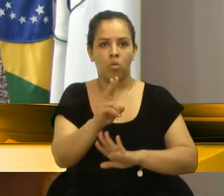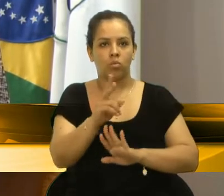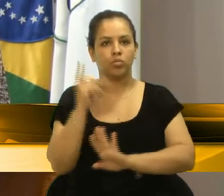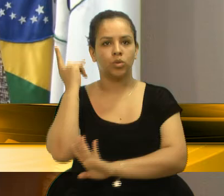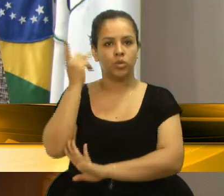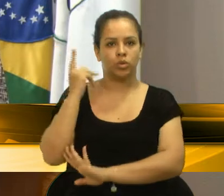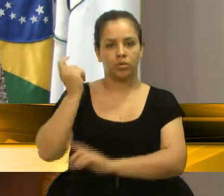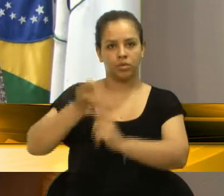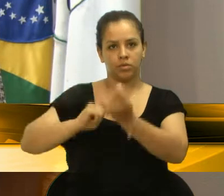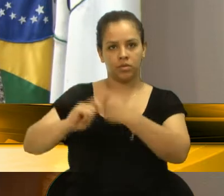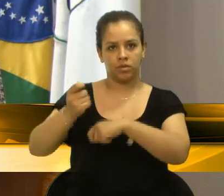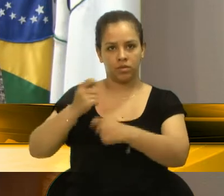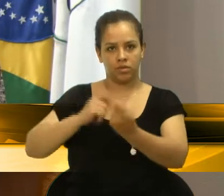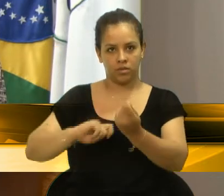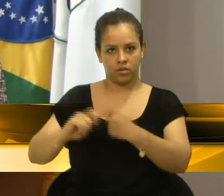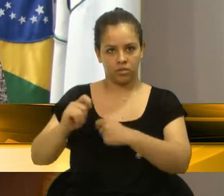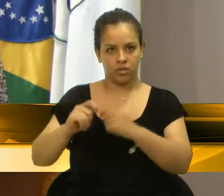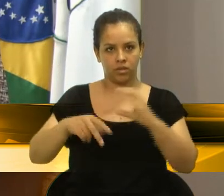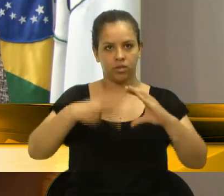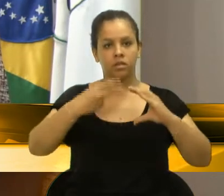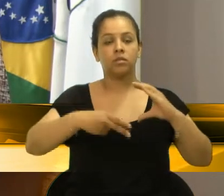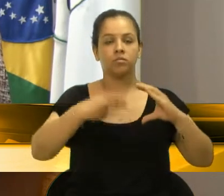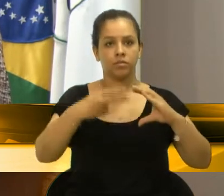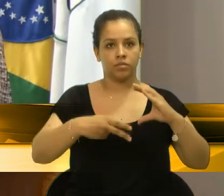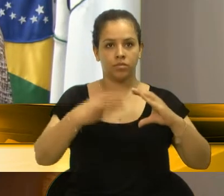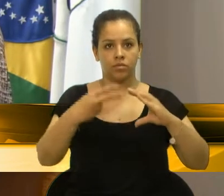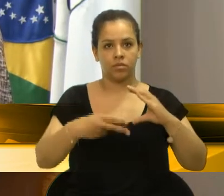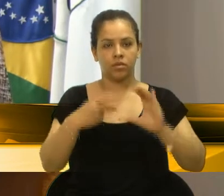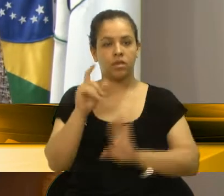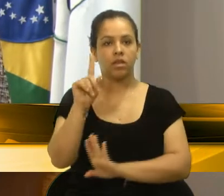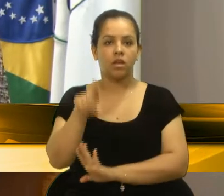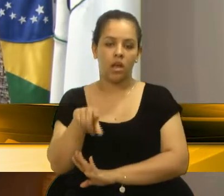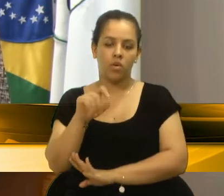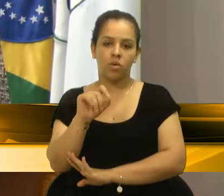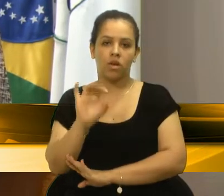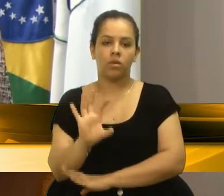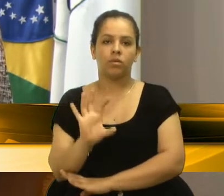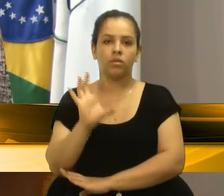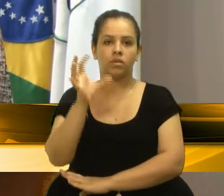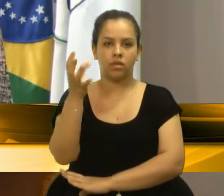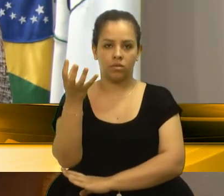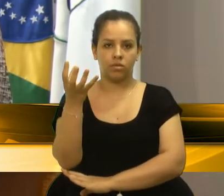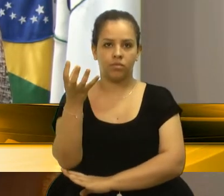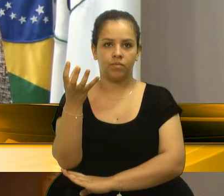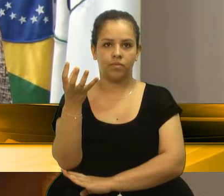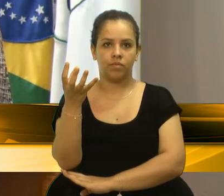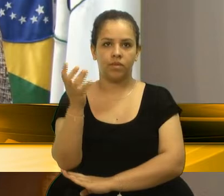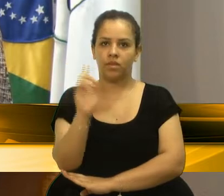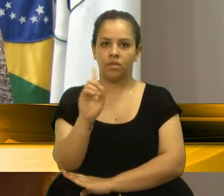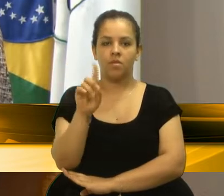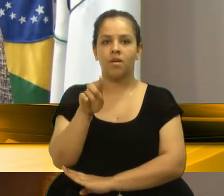político-administrativas pela Câmara de Vereadores, que é o que está ocorrendo. E não é cabível neste rito